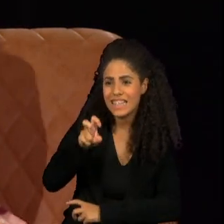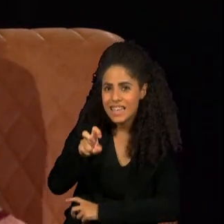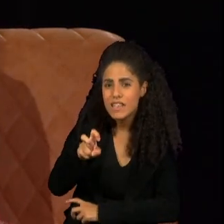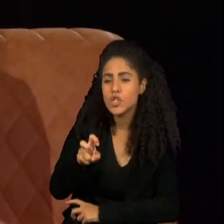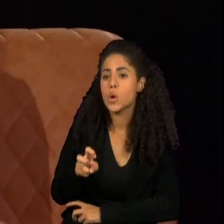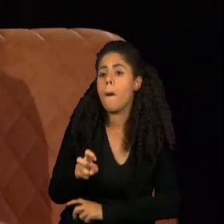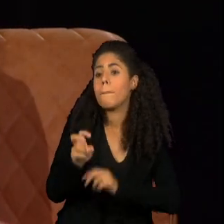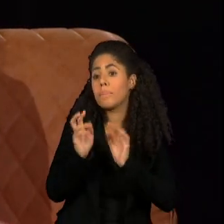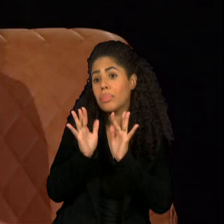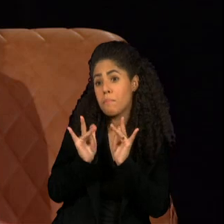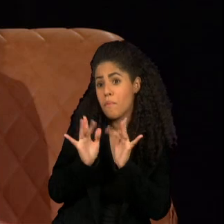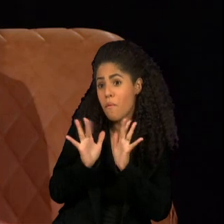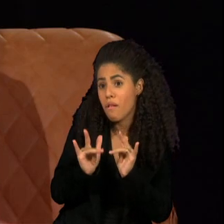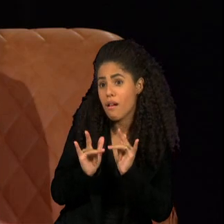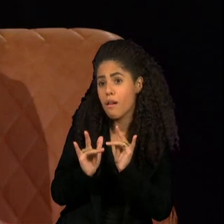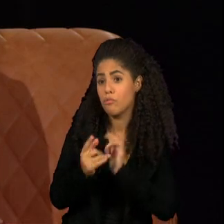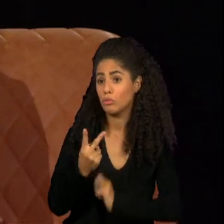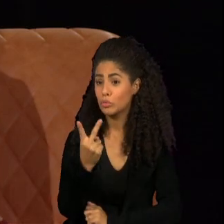2 filhas.